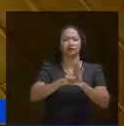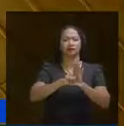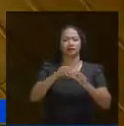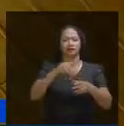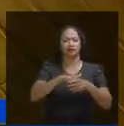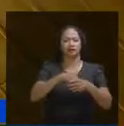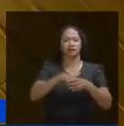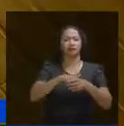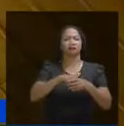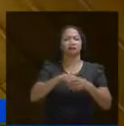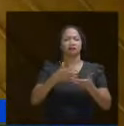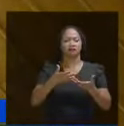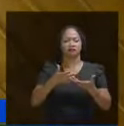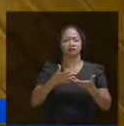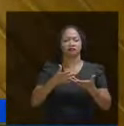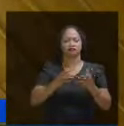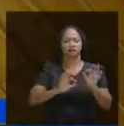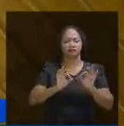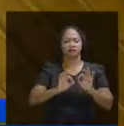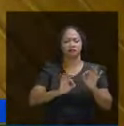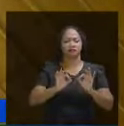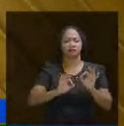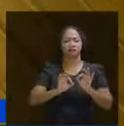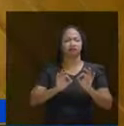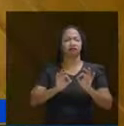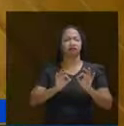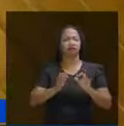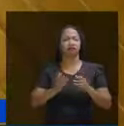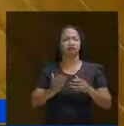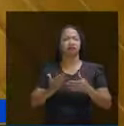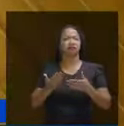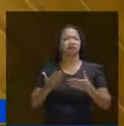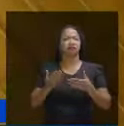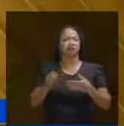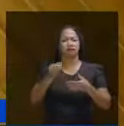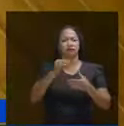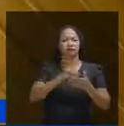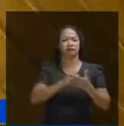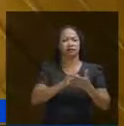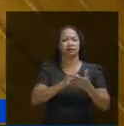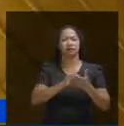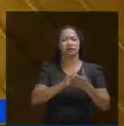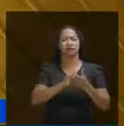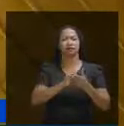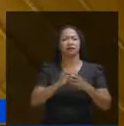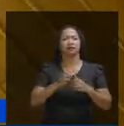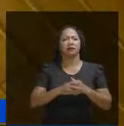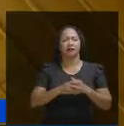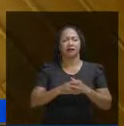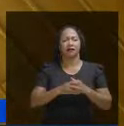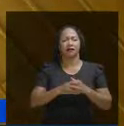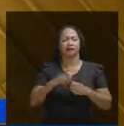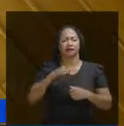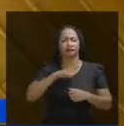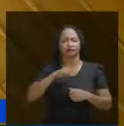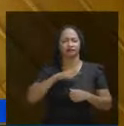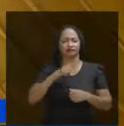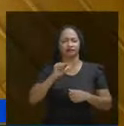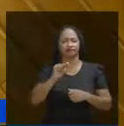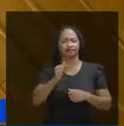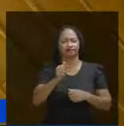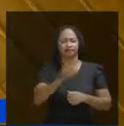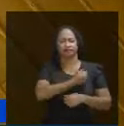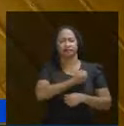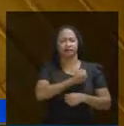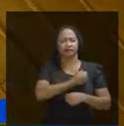a legislação eleitoral ela foi atualizada, entendeu, com a inclusão do parágrafo 7º, excelência,